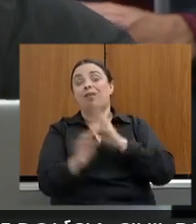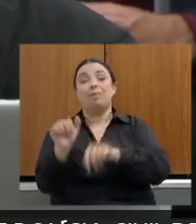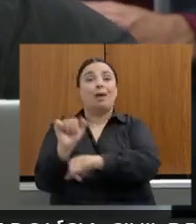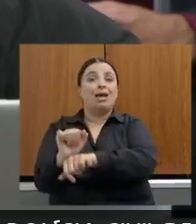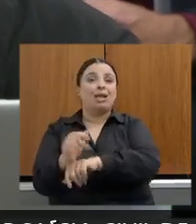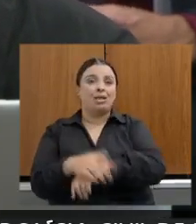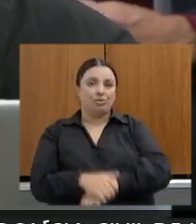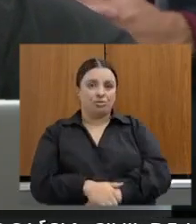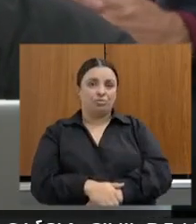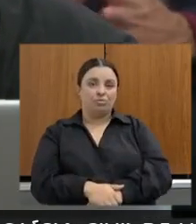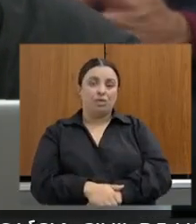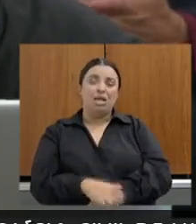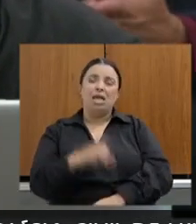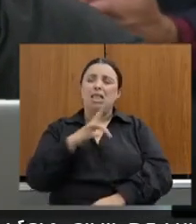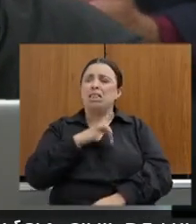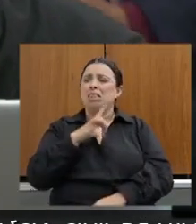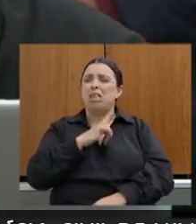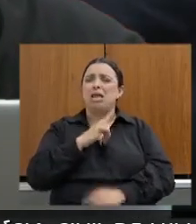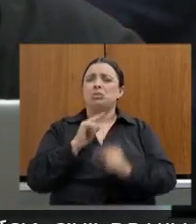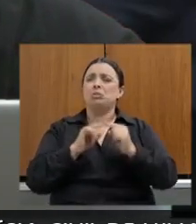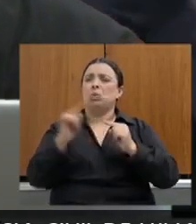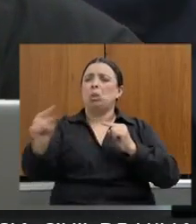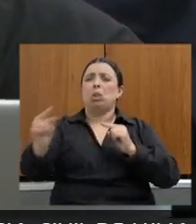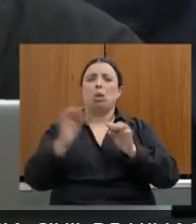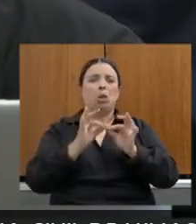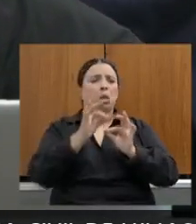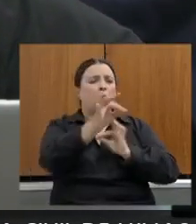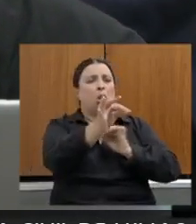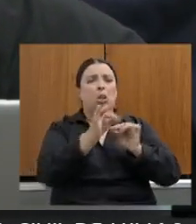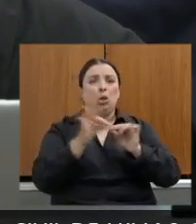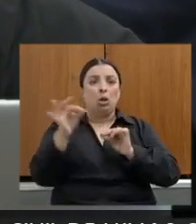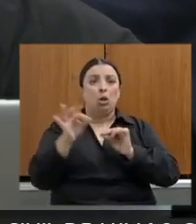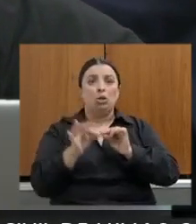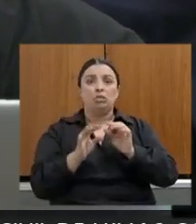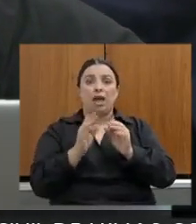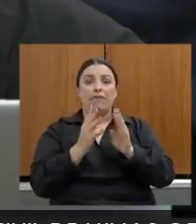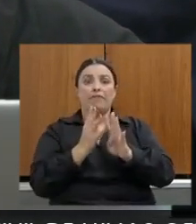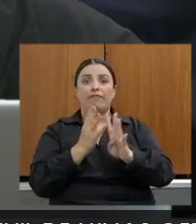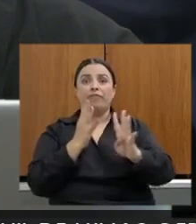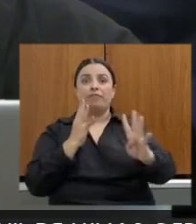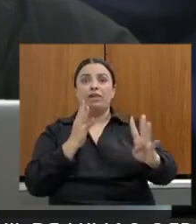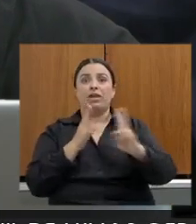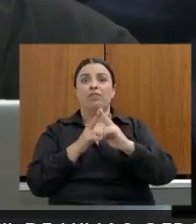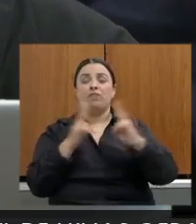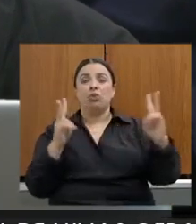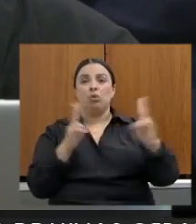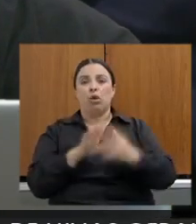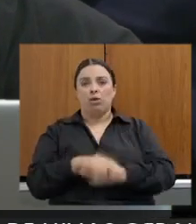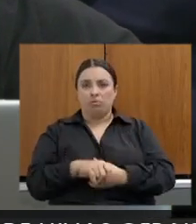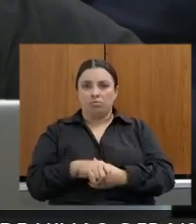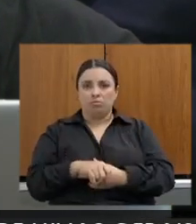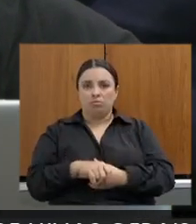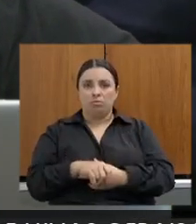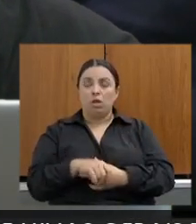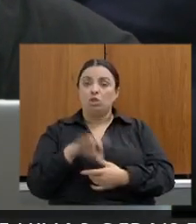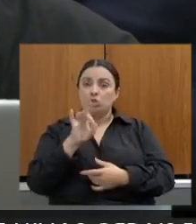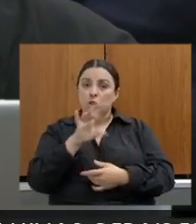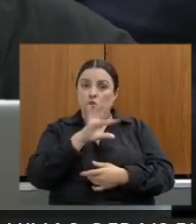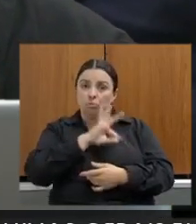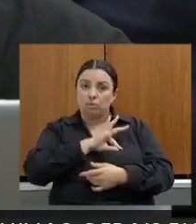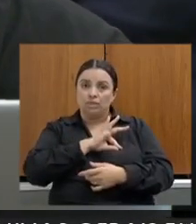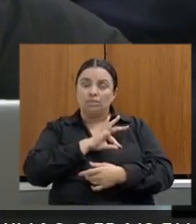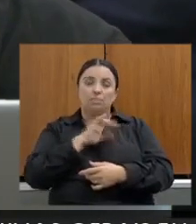continuar caminhos longínquos e Fila virtual são muitos mas de todos os estados mas não é só de policial